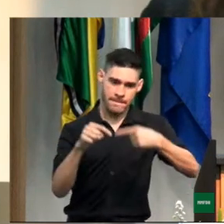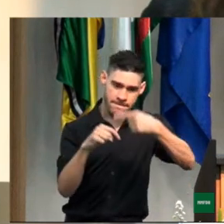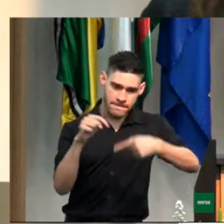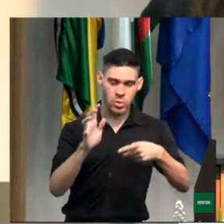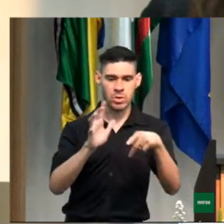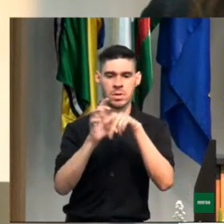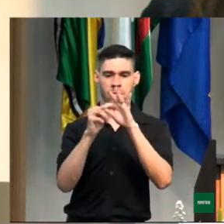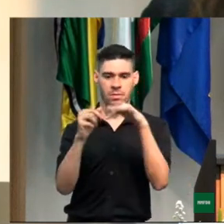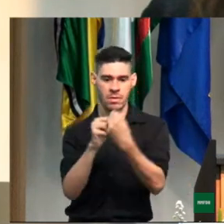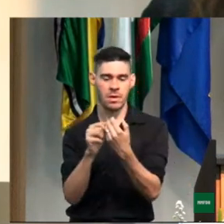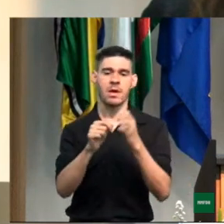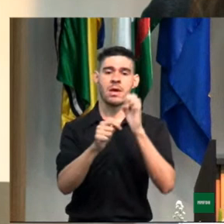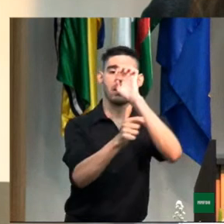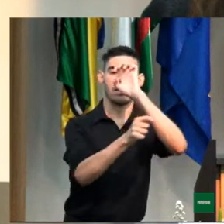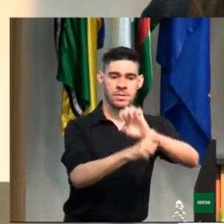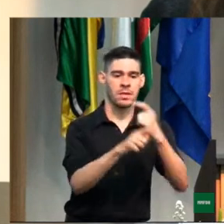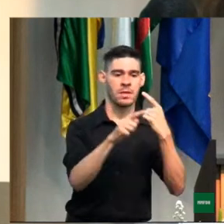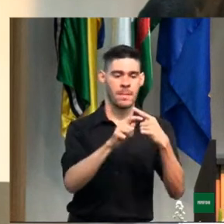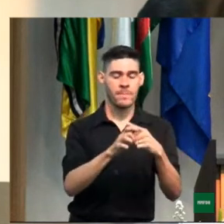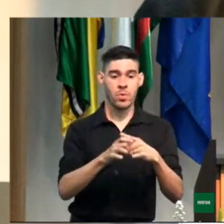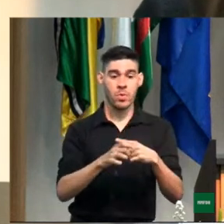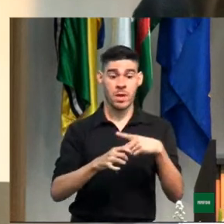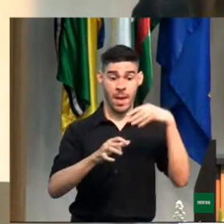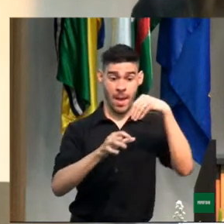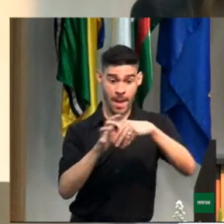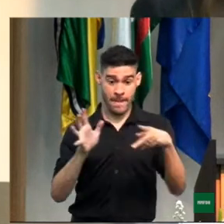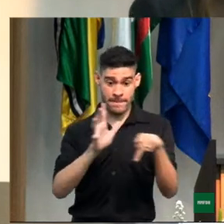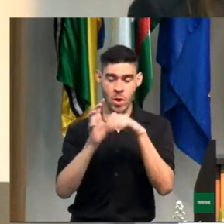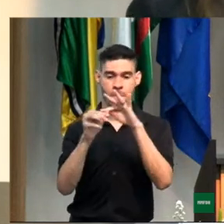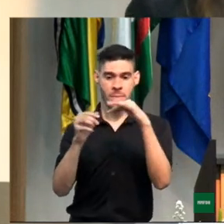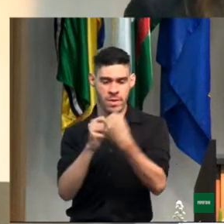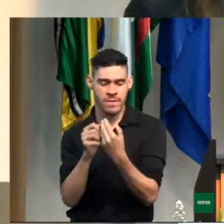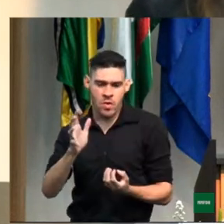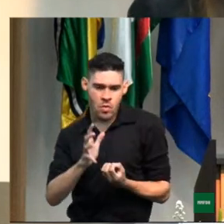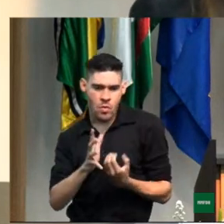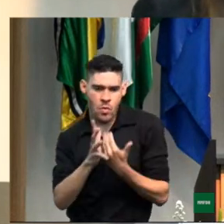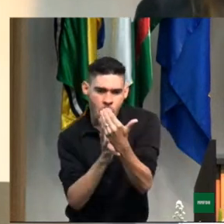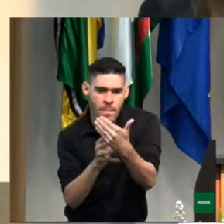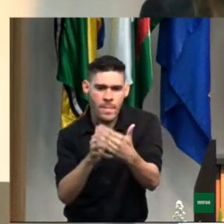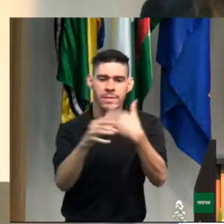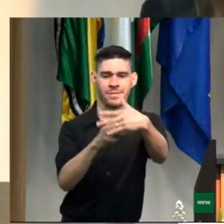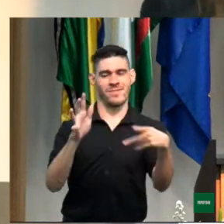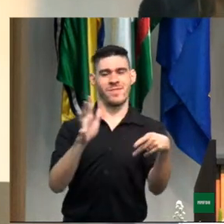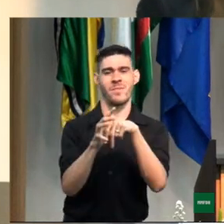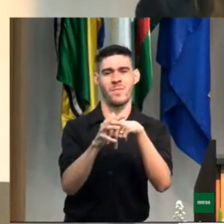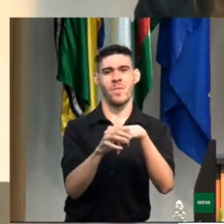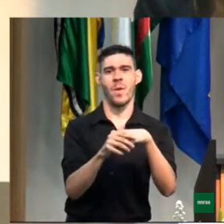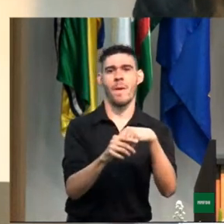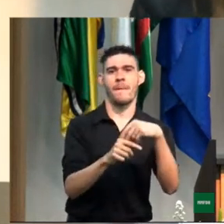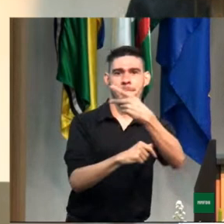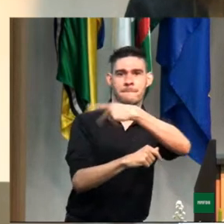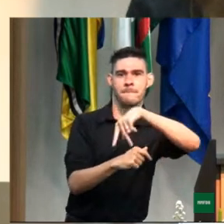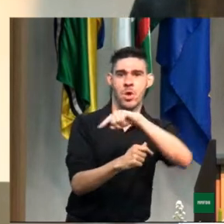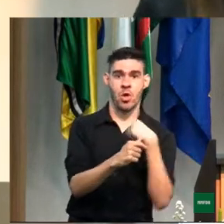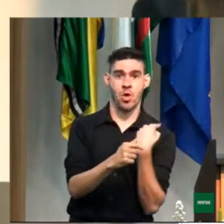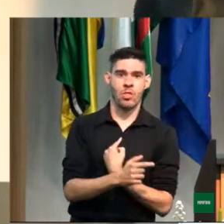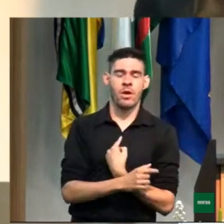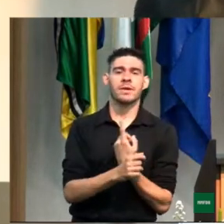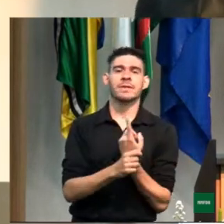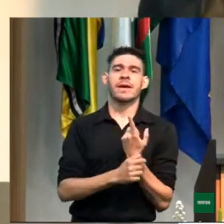porque é no seio familiar que se inicia o desenvolvimento do nosso país. Né? Sem famílias estruturadas, sem